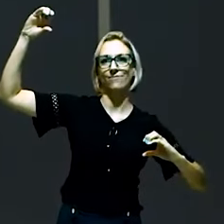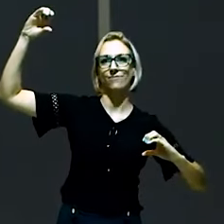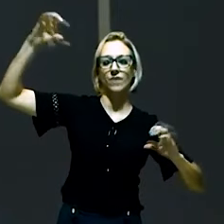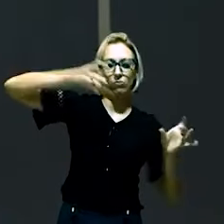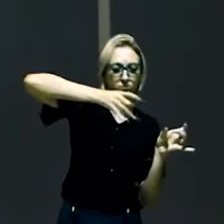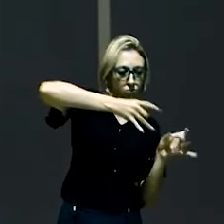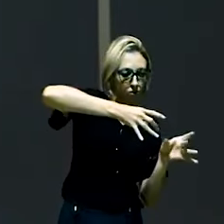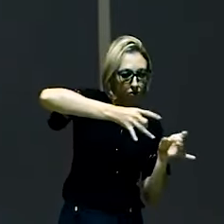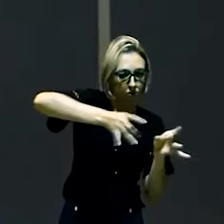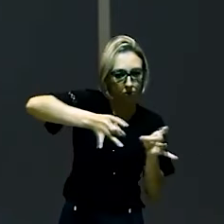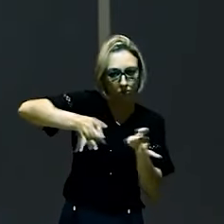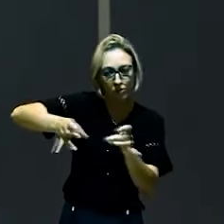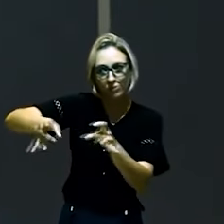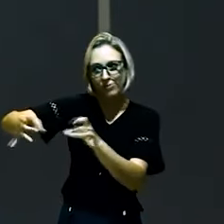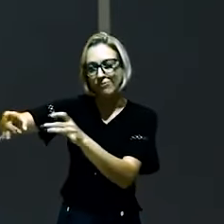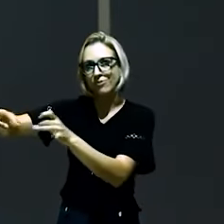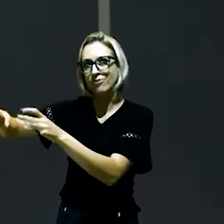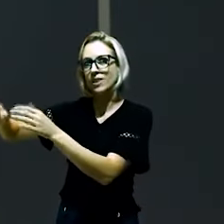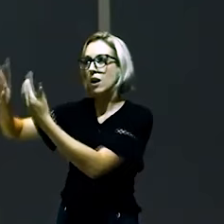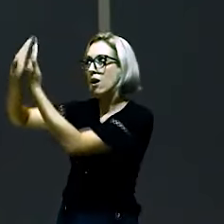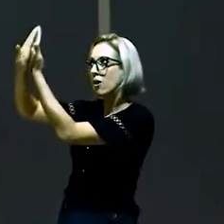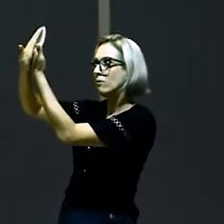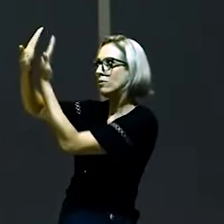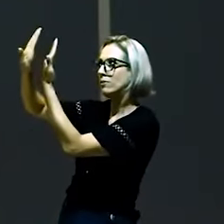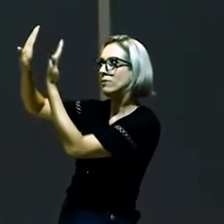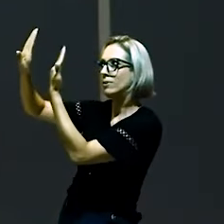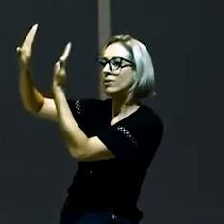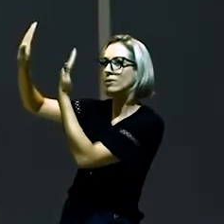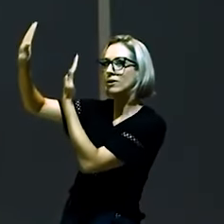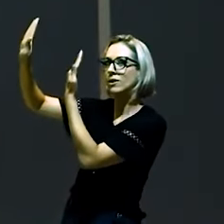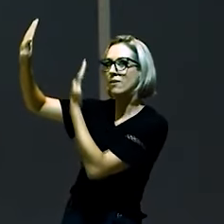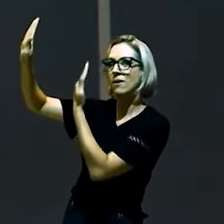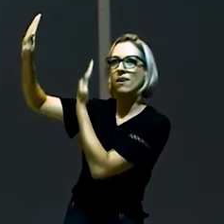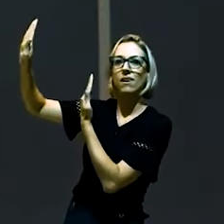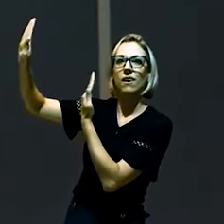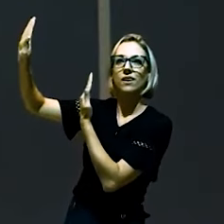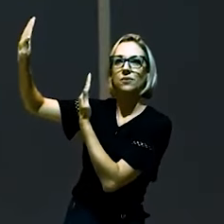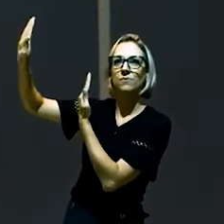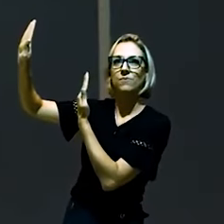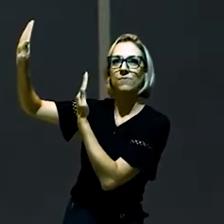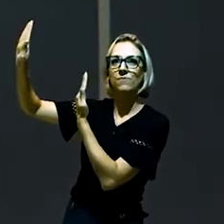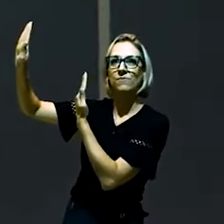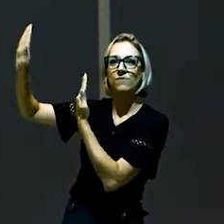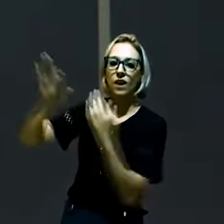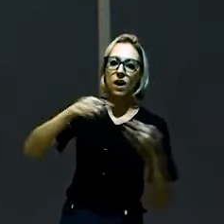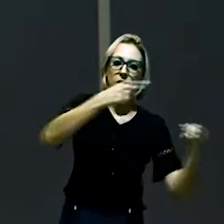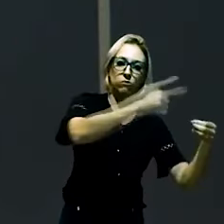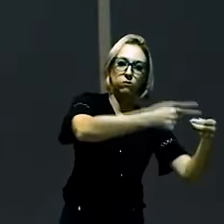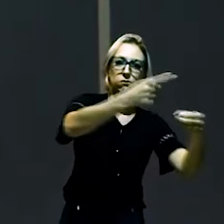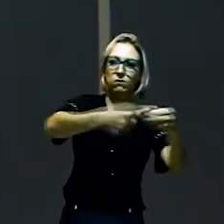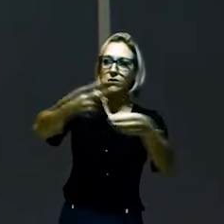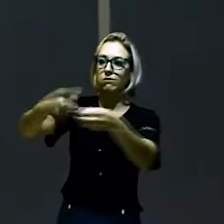dia, um pouquinho, um pouquinho, um pouquinho. É um passo lá, é um passo lá, é um passo